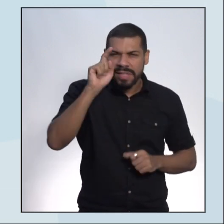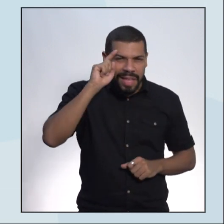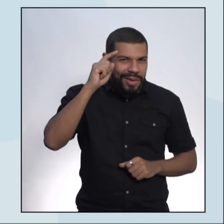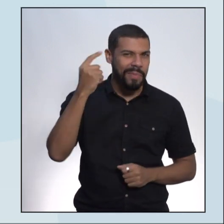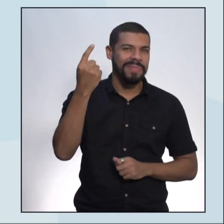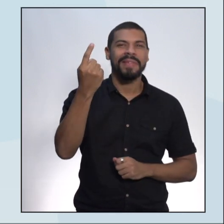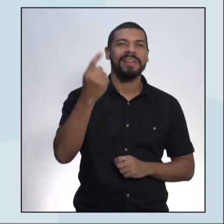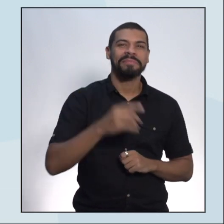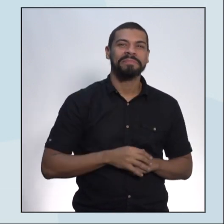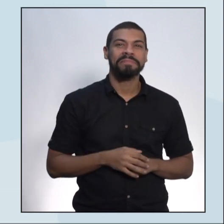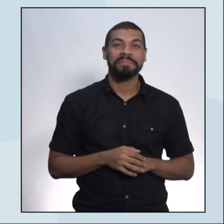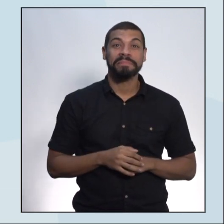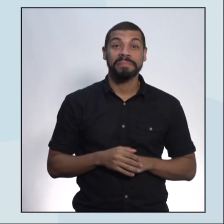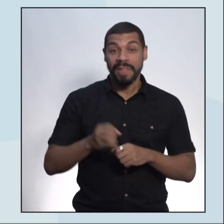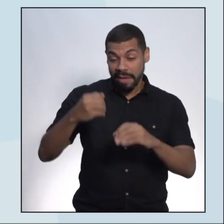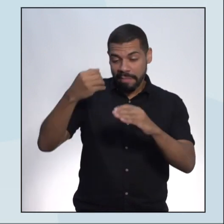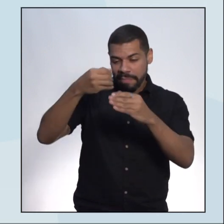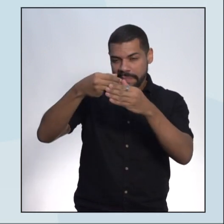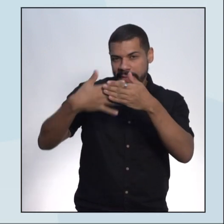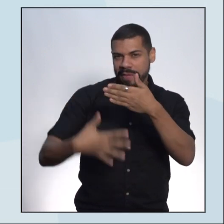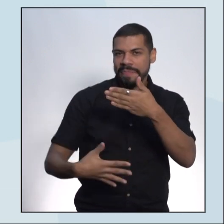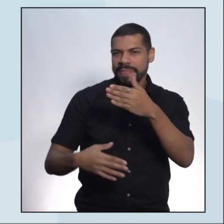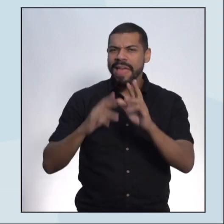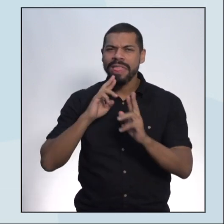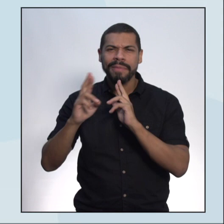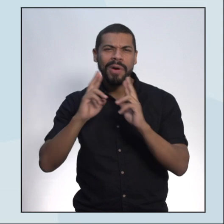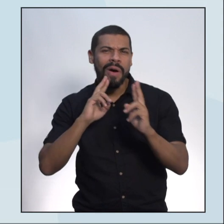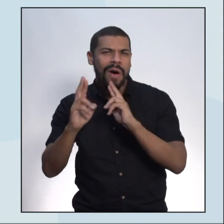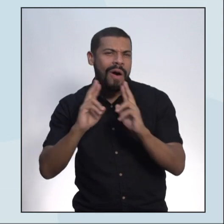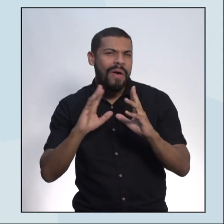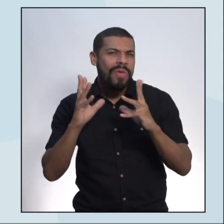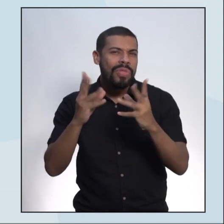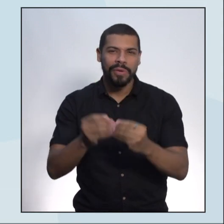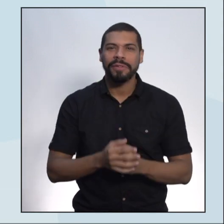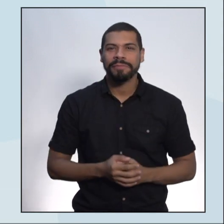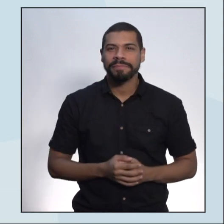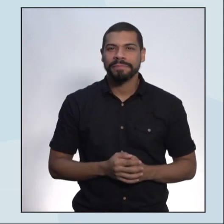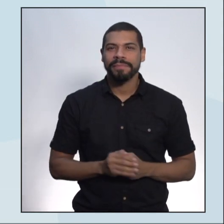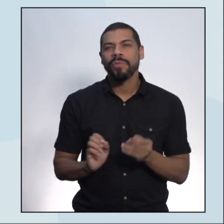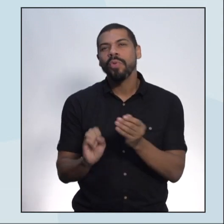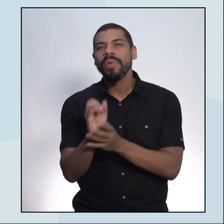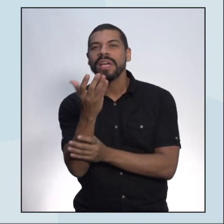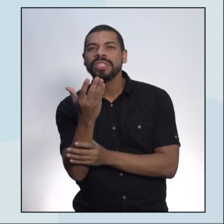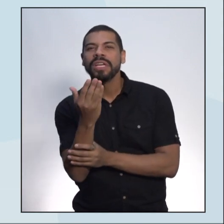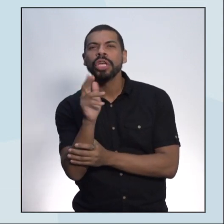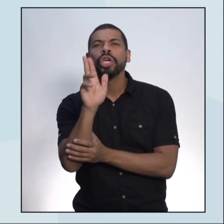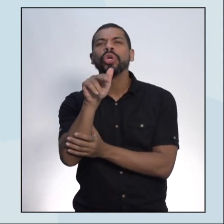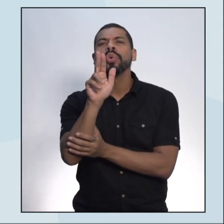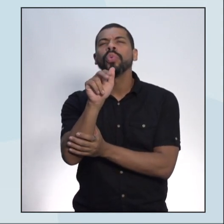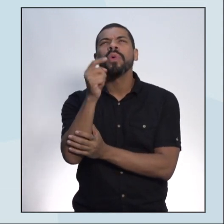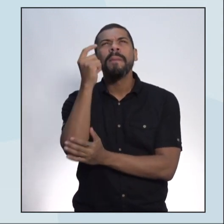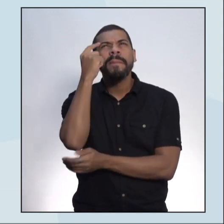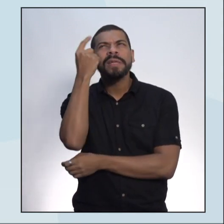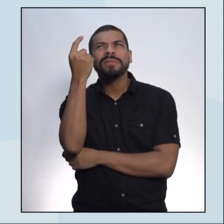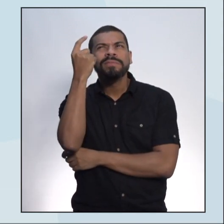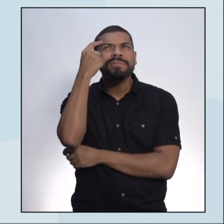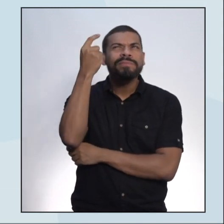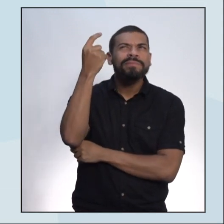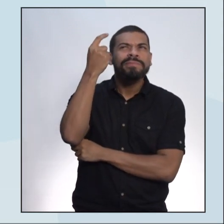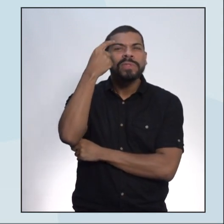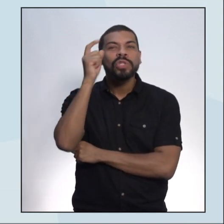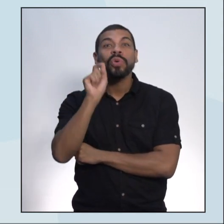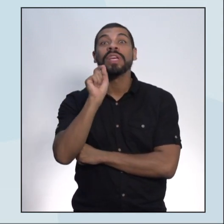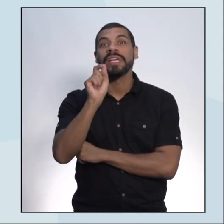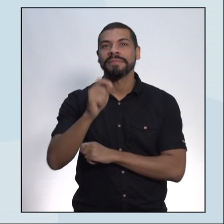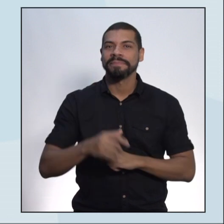ideia? Vai escrevendo aí para a gente também. E é uma solução criativa, algo que nunca ninguém pensou, até que,